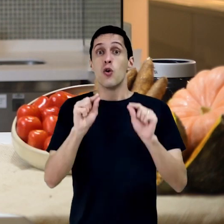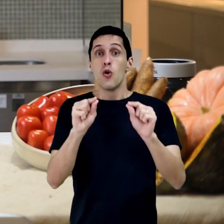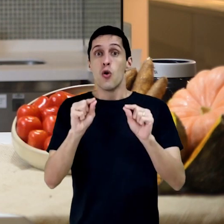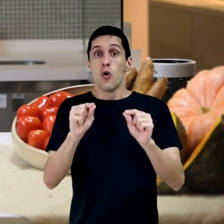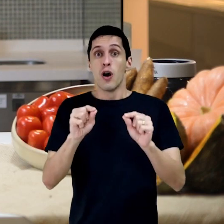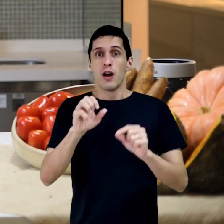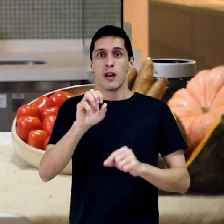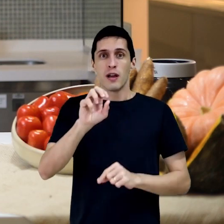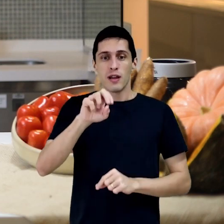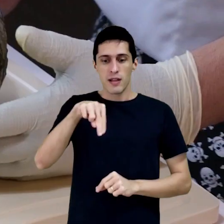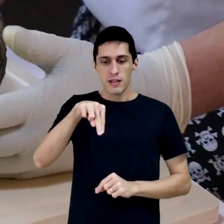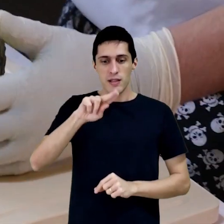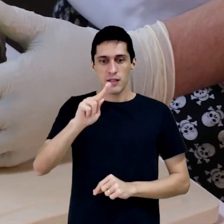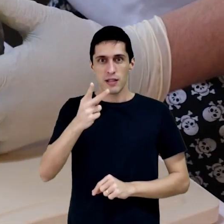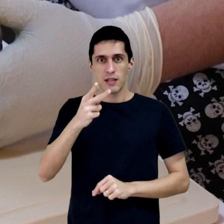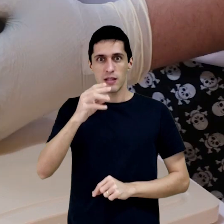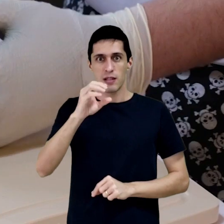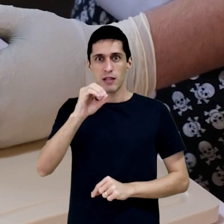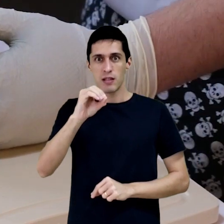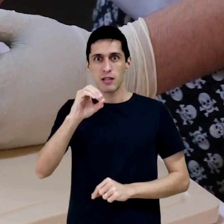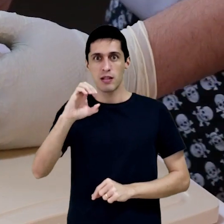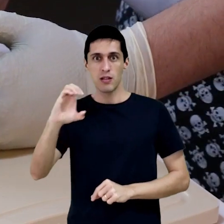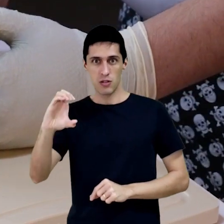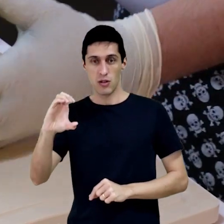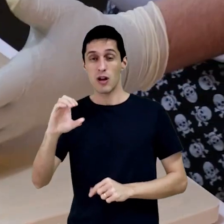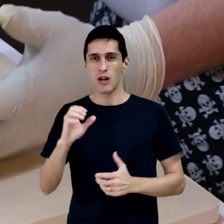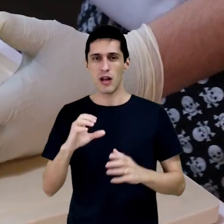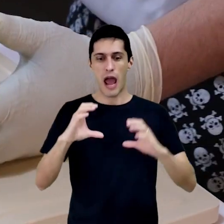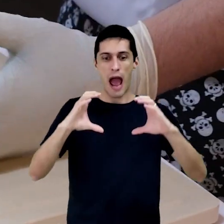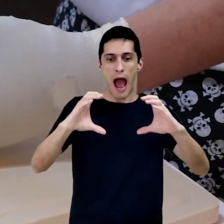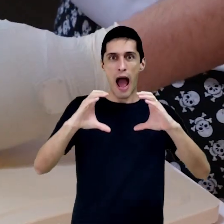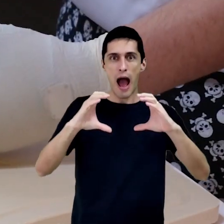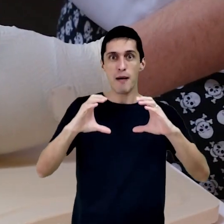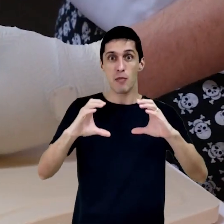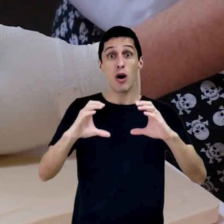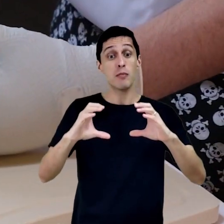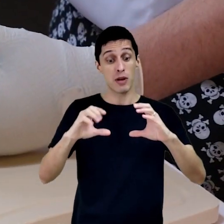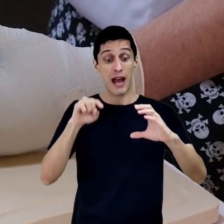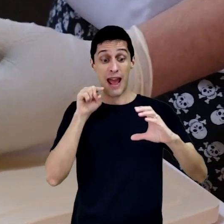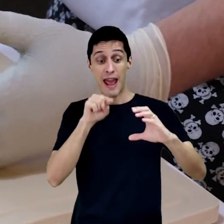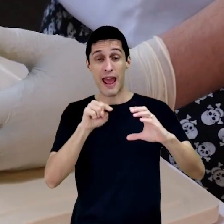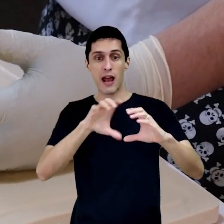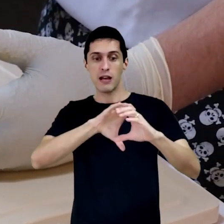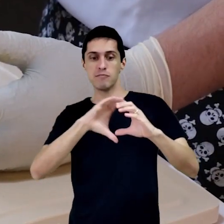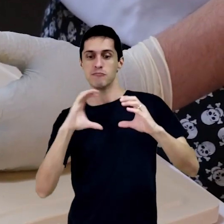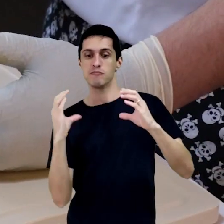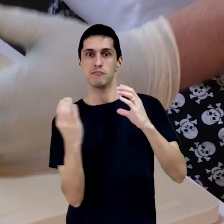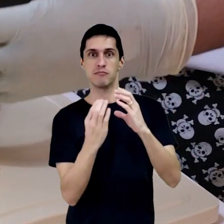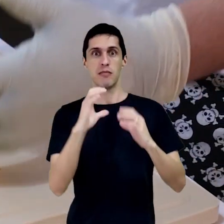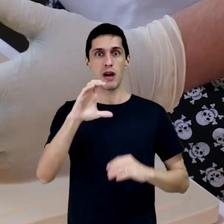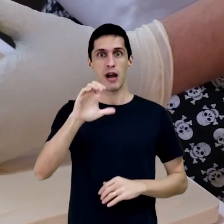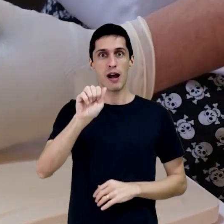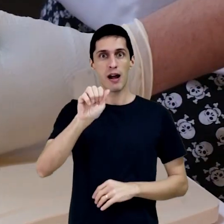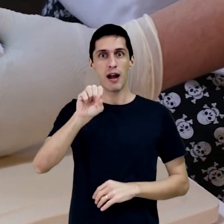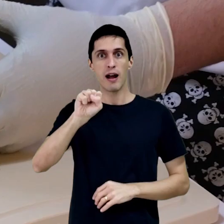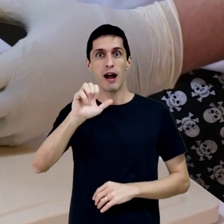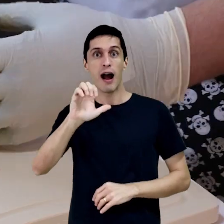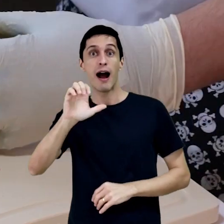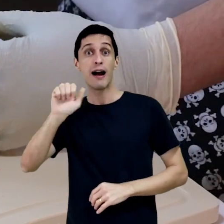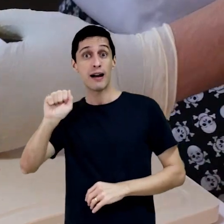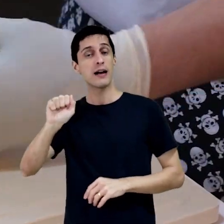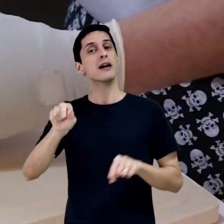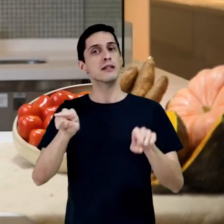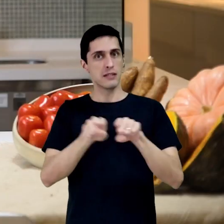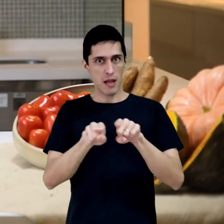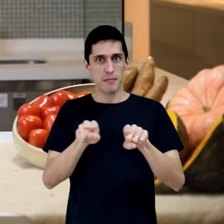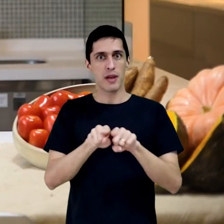de abóbora com casca. Enquanto o nosso pudim está no forno, a gente vai dar andamento aqui à nossa receita de nhoque